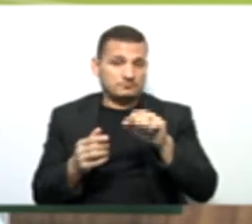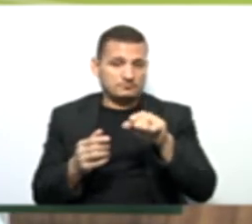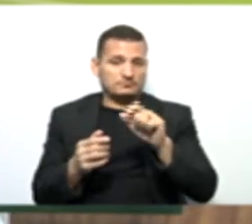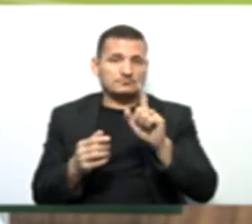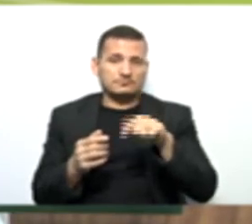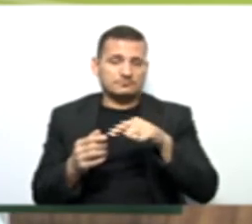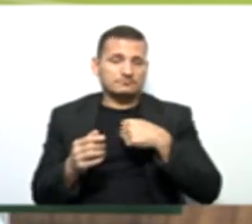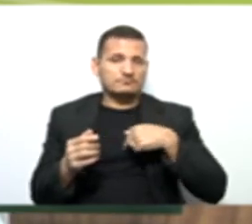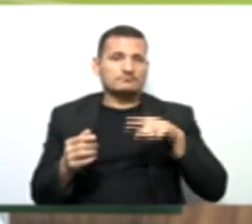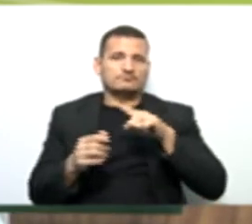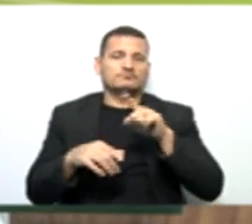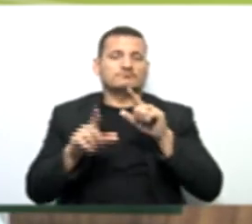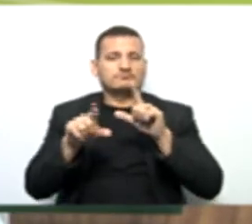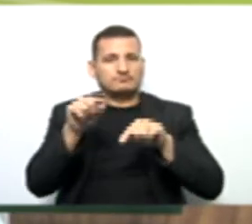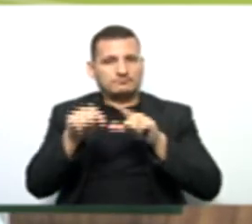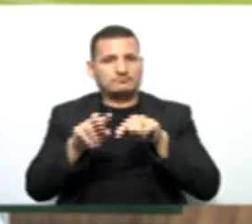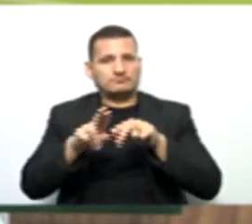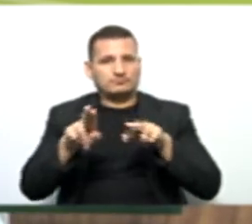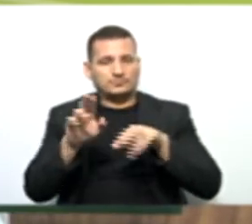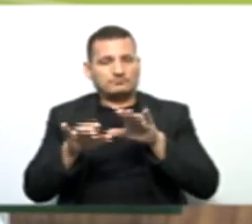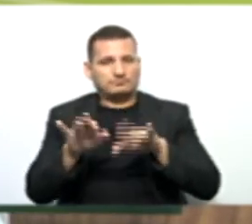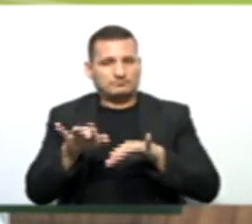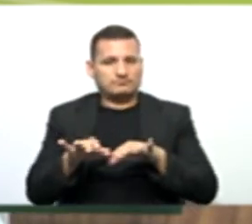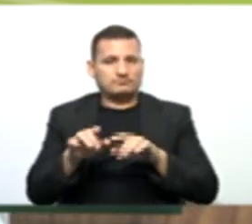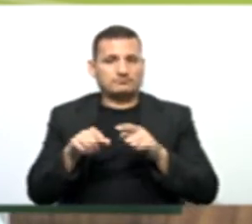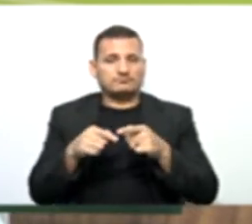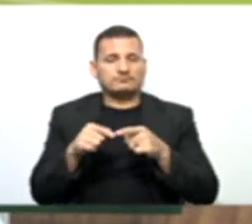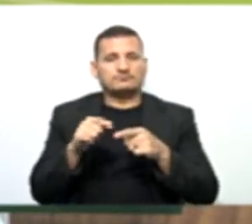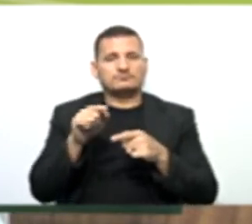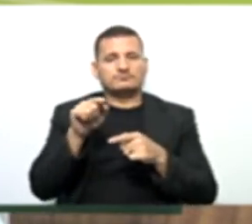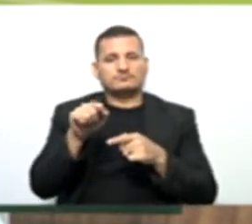Isso sim a gente escolhe o nome. Mas agora